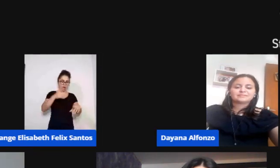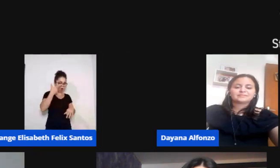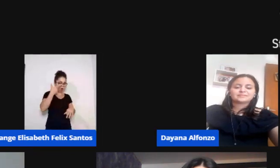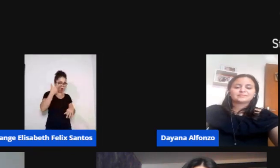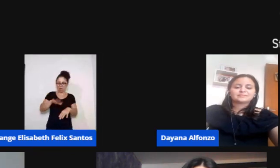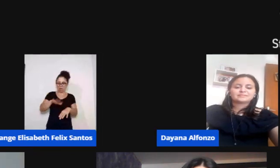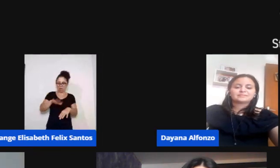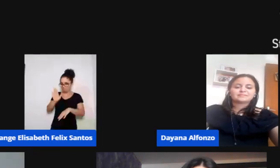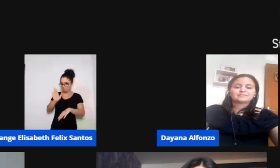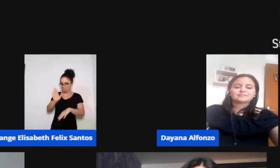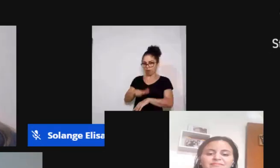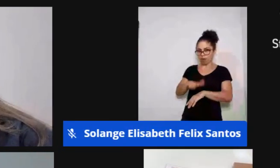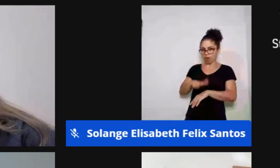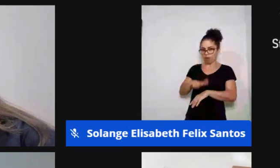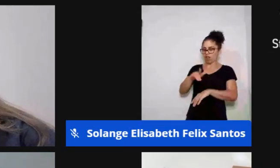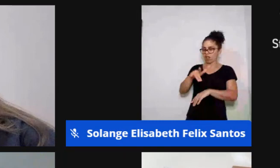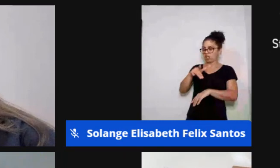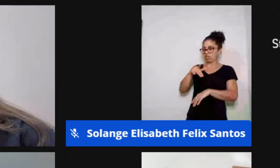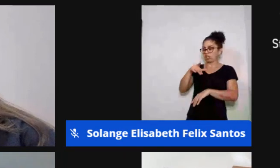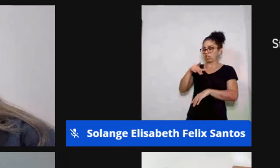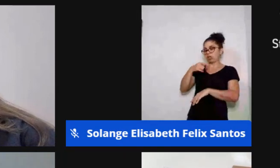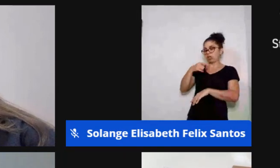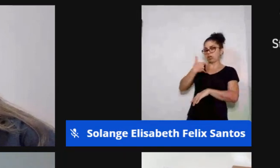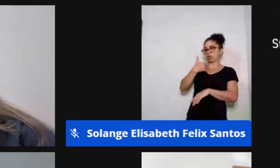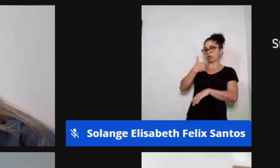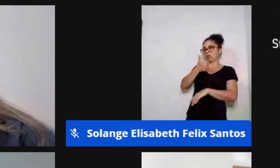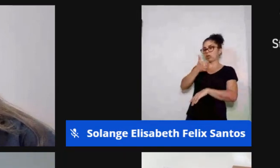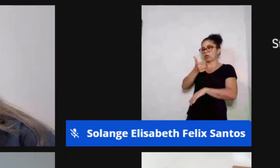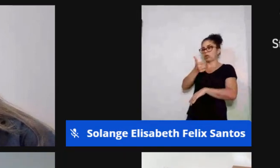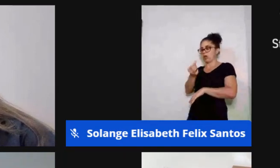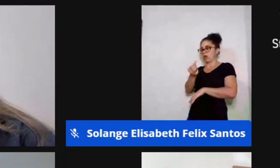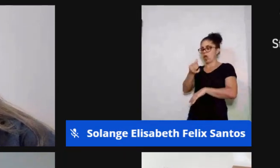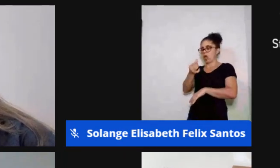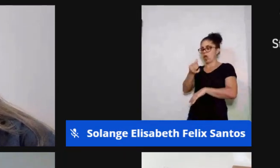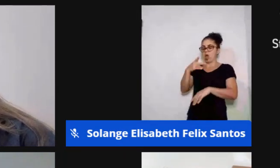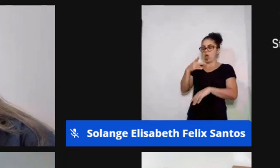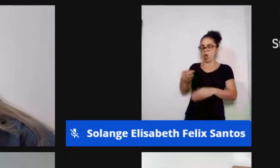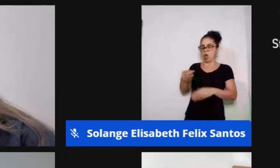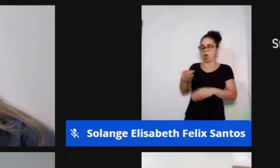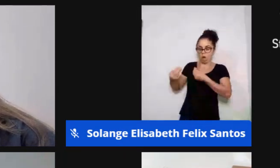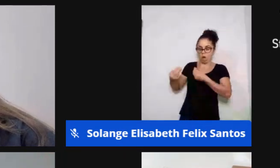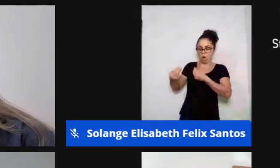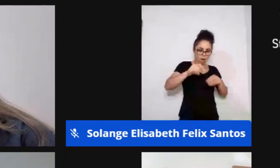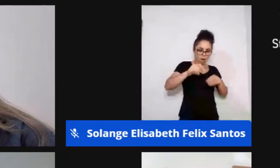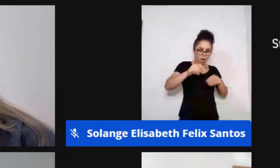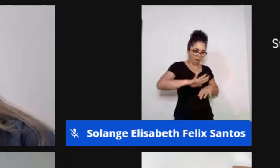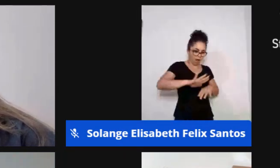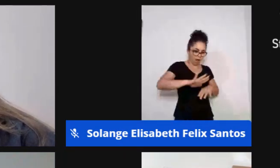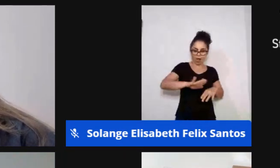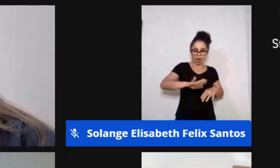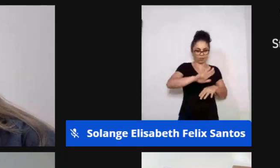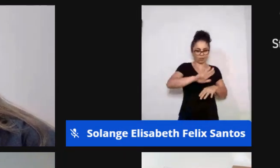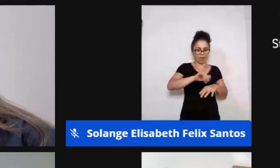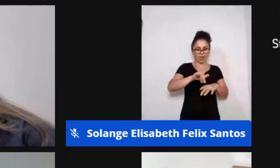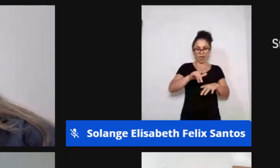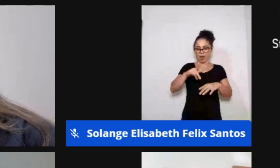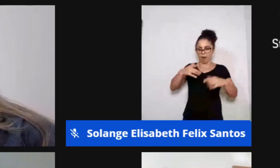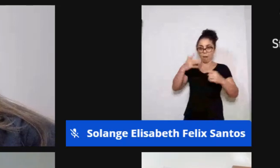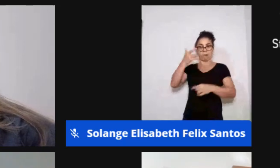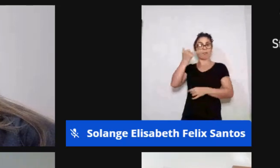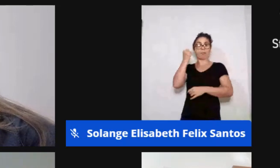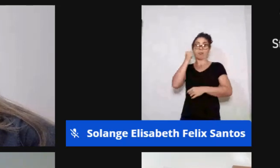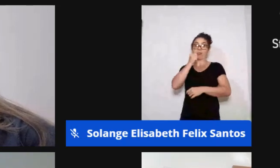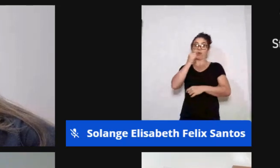de uma mulher de biquíni. Na hora que eu coloquei a foto da mulher de biquíni, ele batia. Eu falei, você gostou, né, Lucas? Ele começou a rir assim,